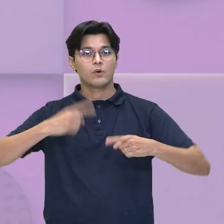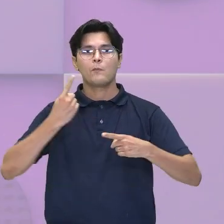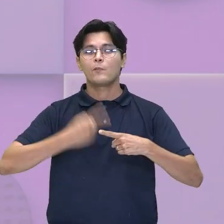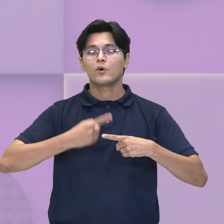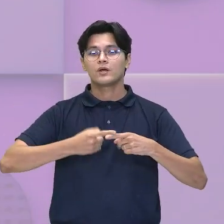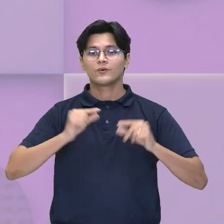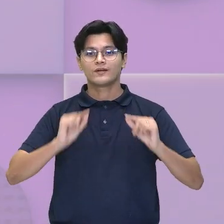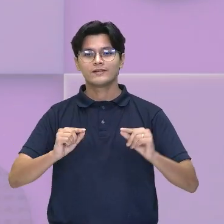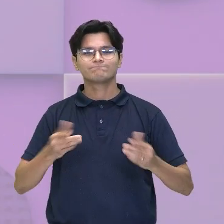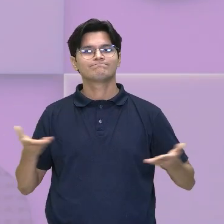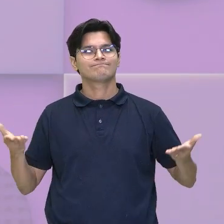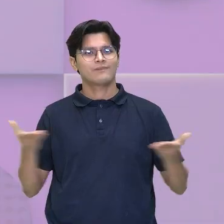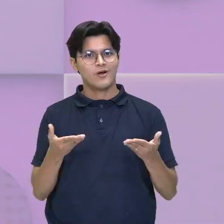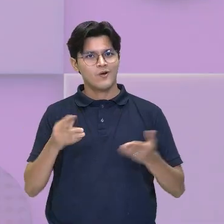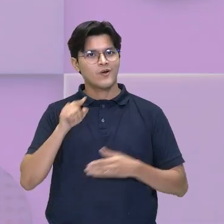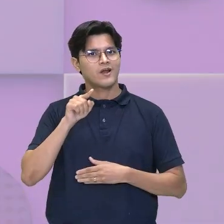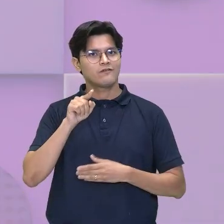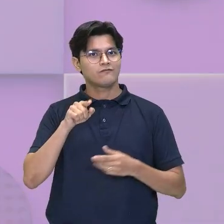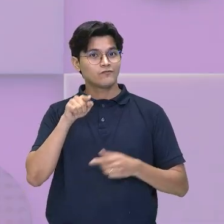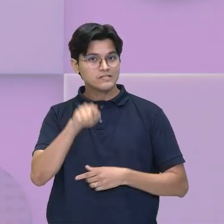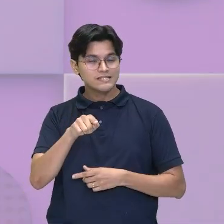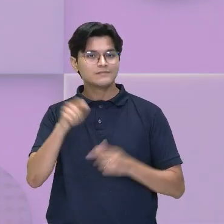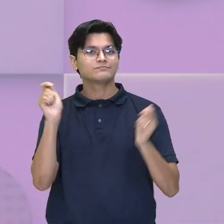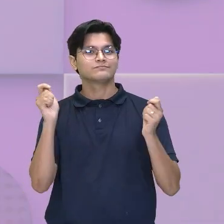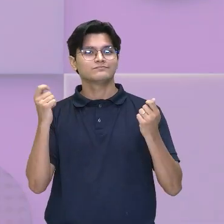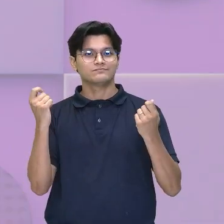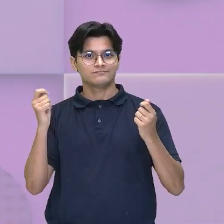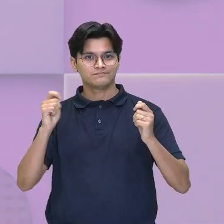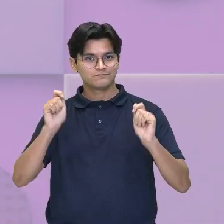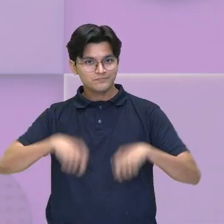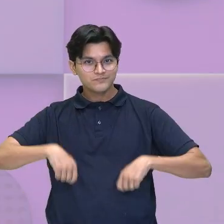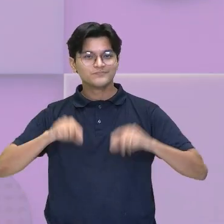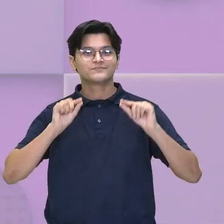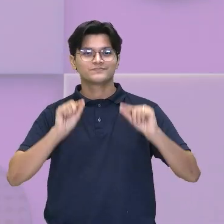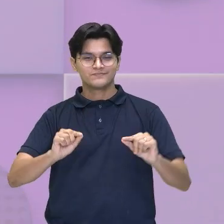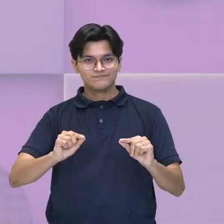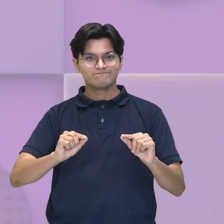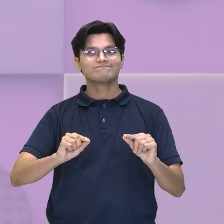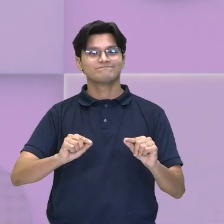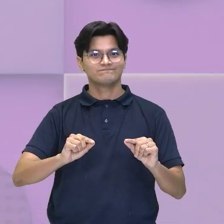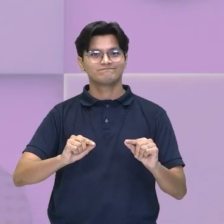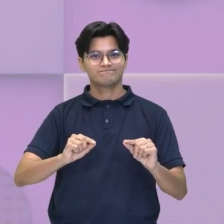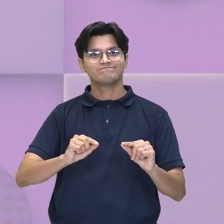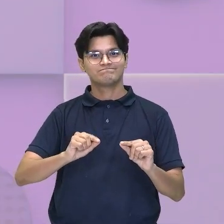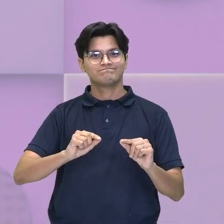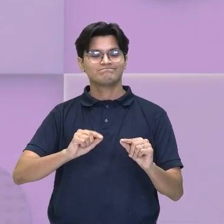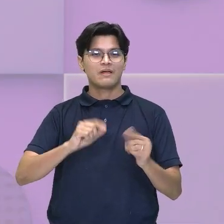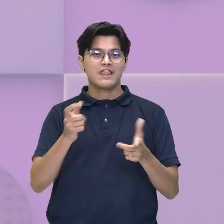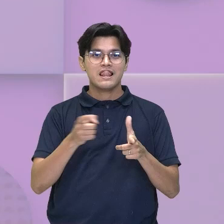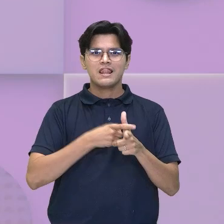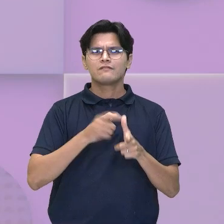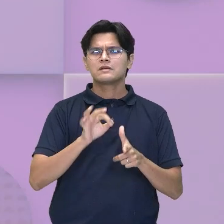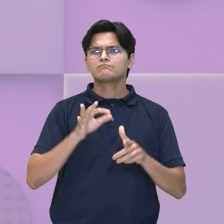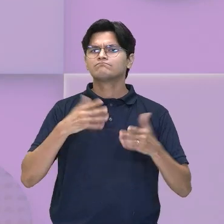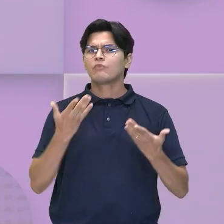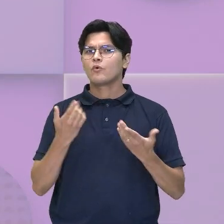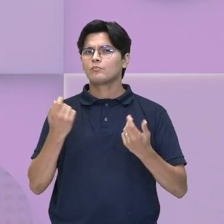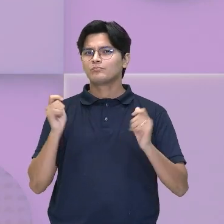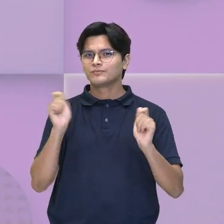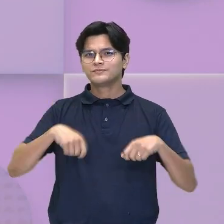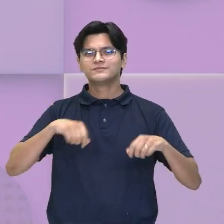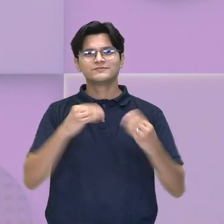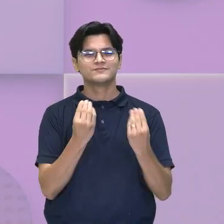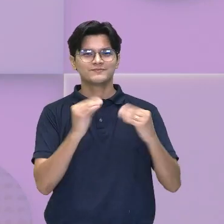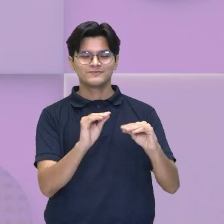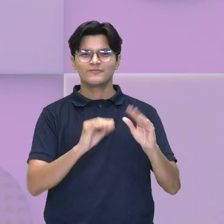você pode ficar devendo. Então, agora você pode acrescentar ali um sinal de menos. Se eu só tenho 1 e